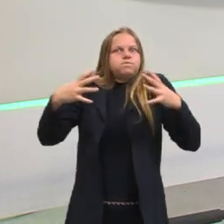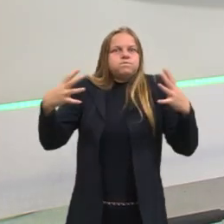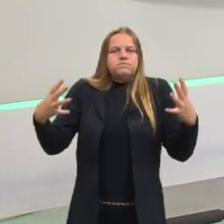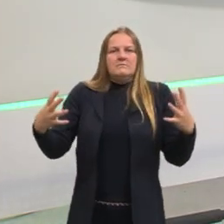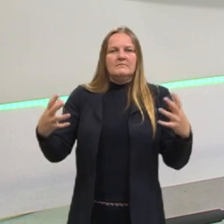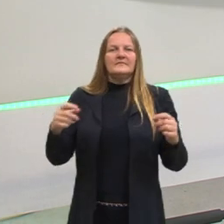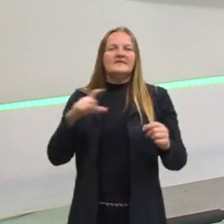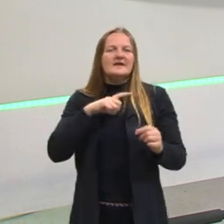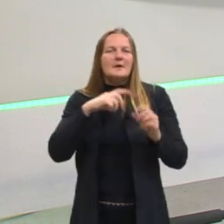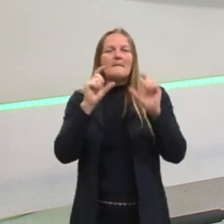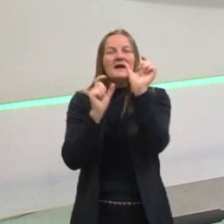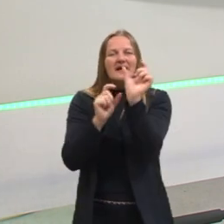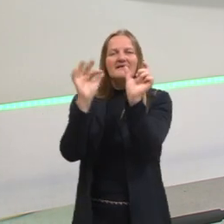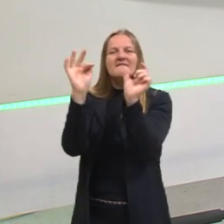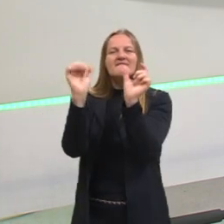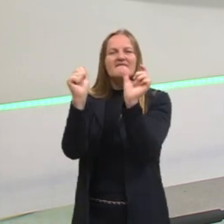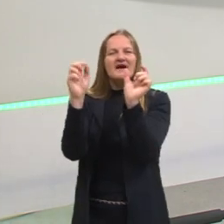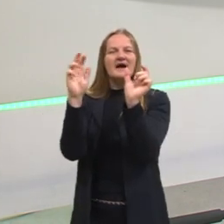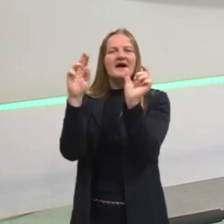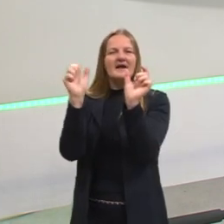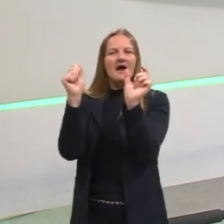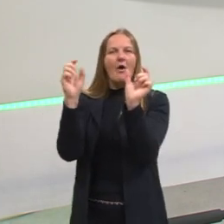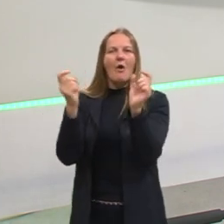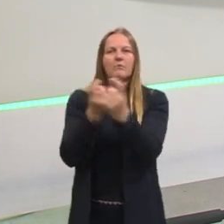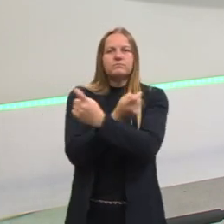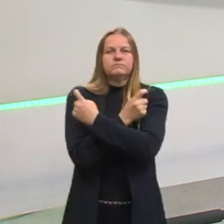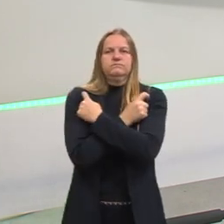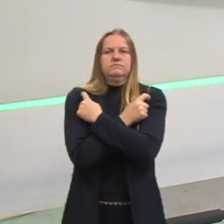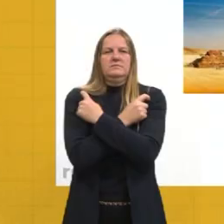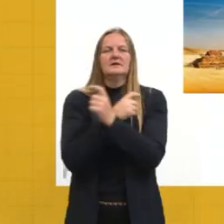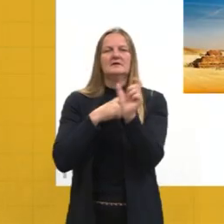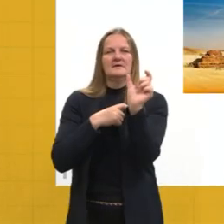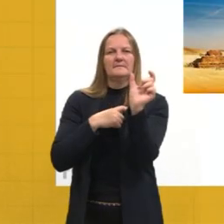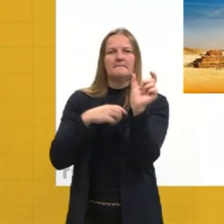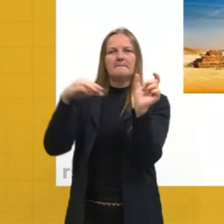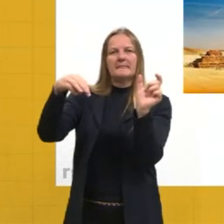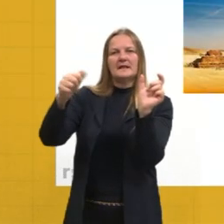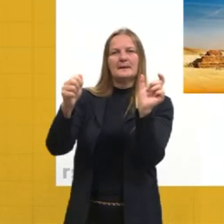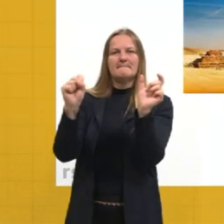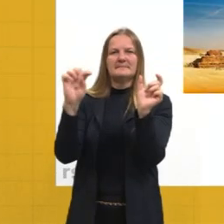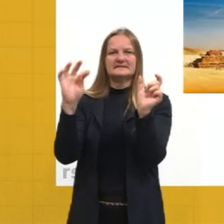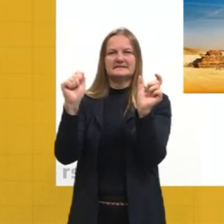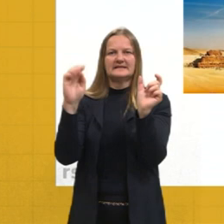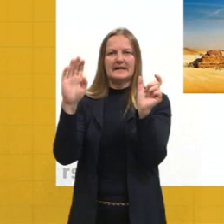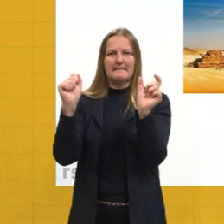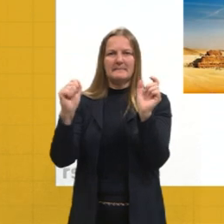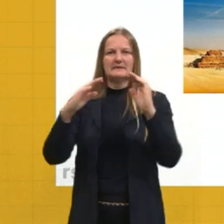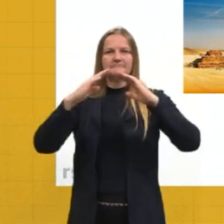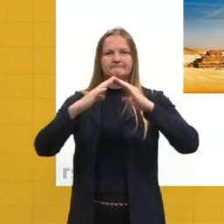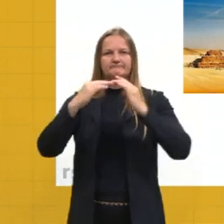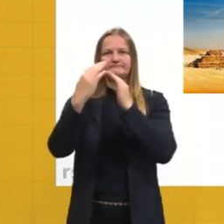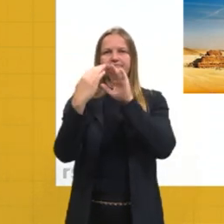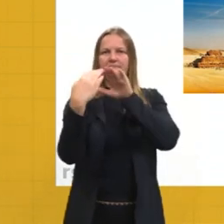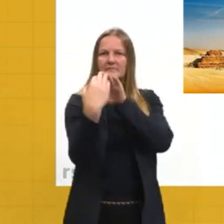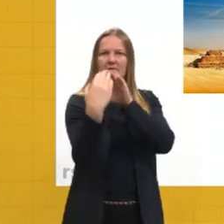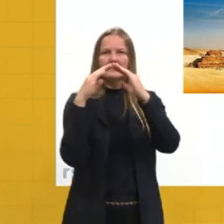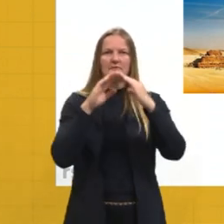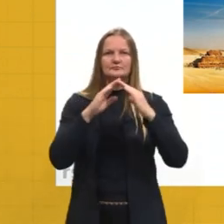aqui é característico deste período nós temos aqui a mastaba as pirâmides